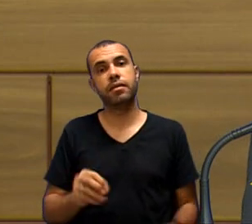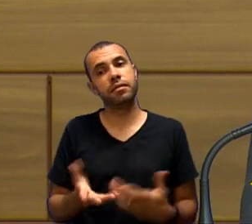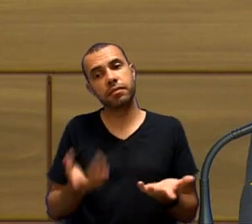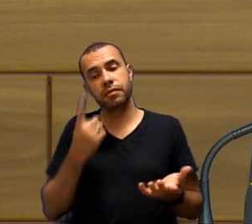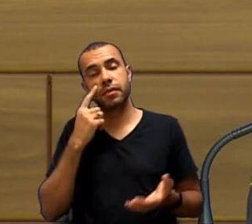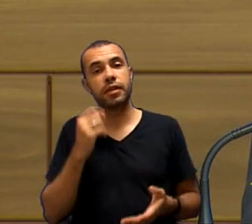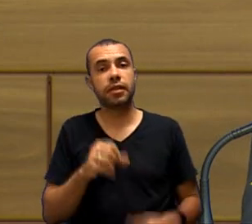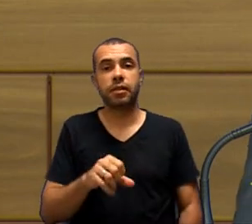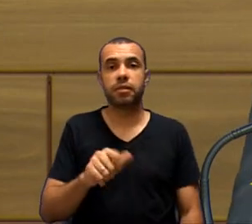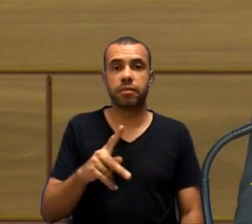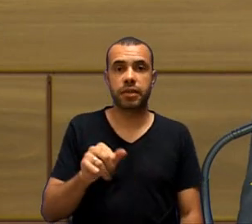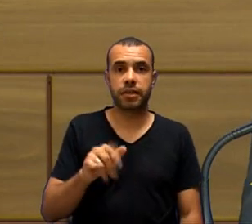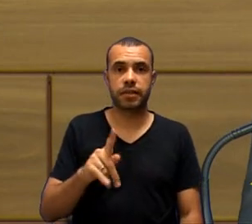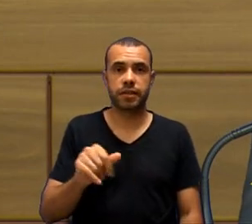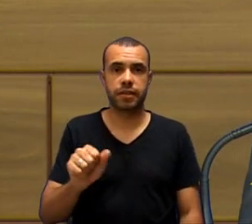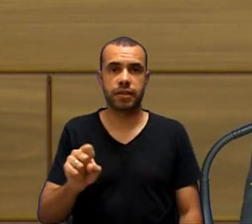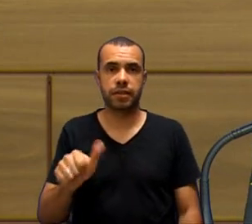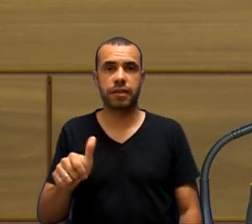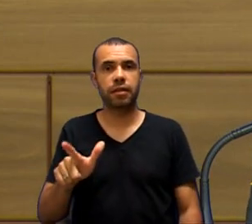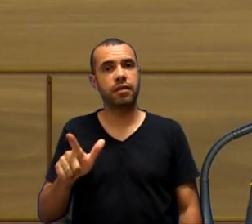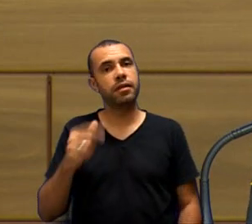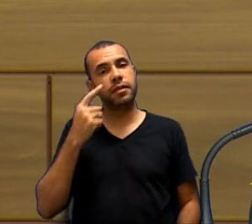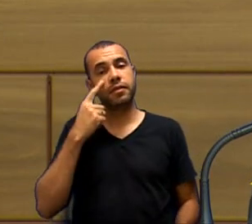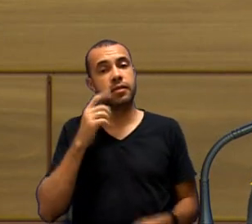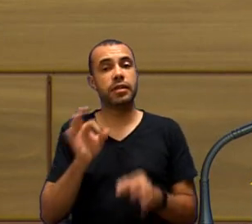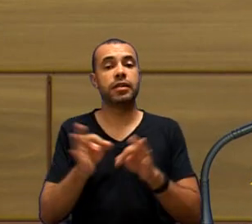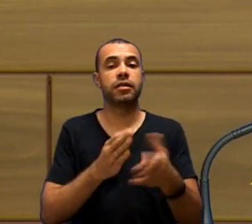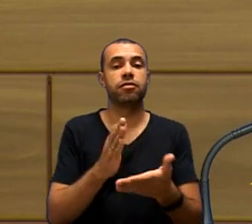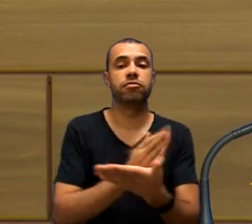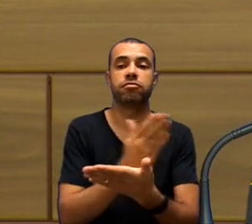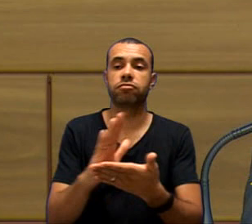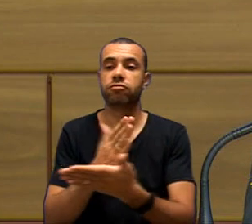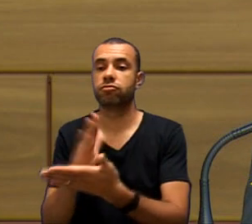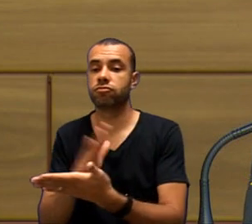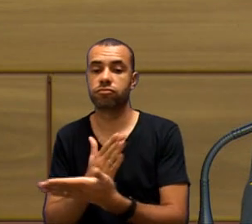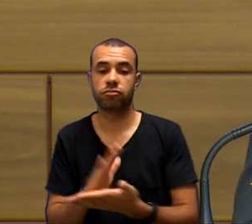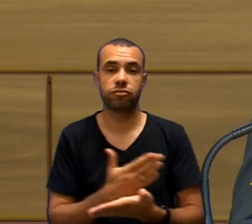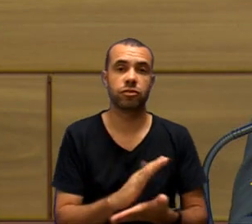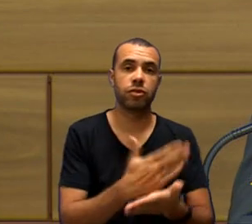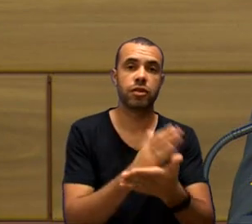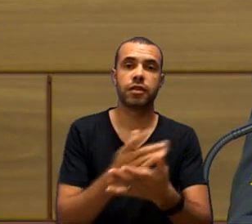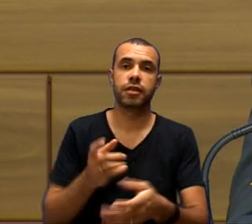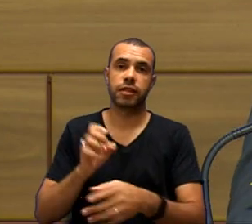e ainda não definiram como vai ser essa divisão entre estados e municípios.